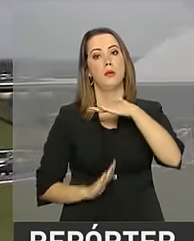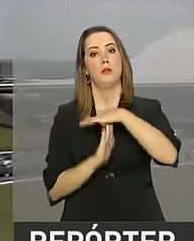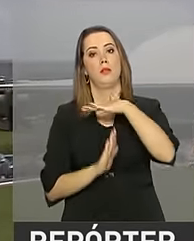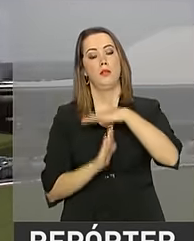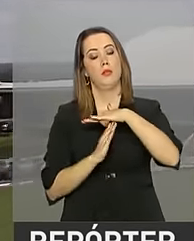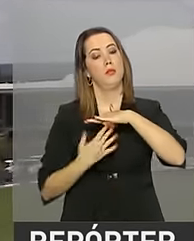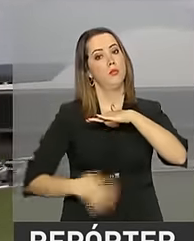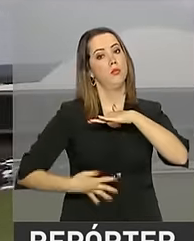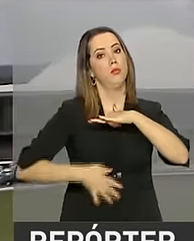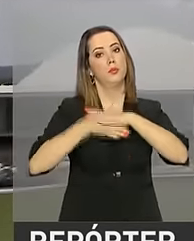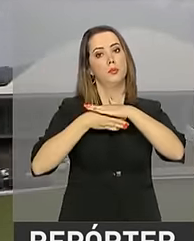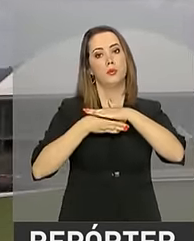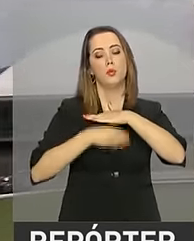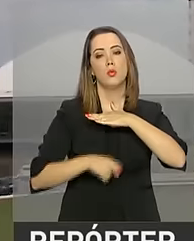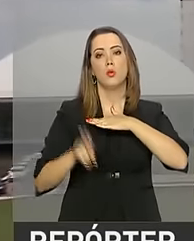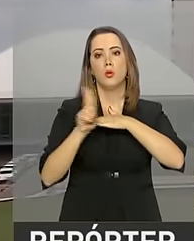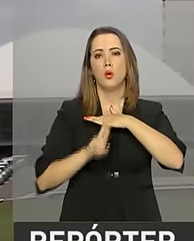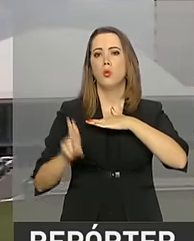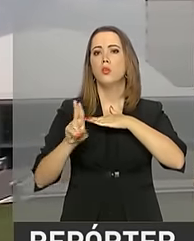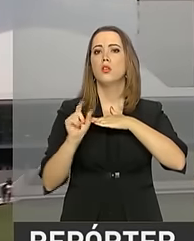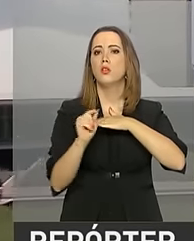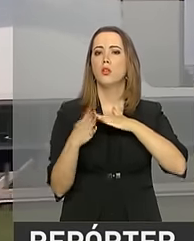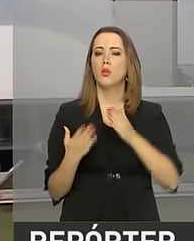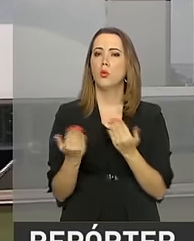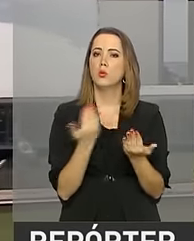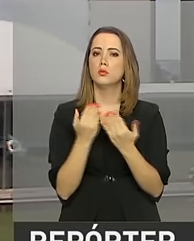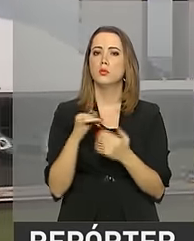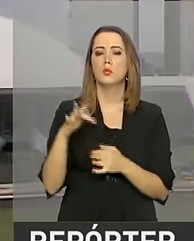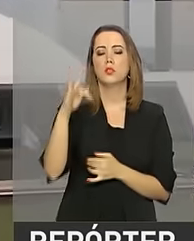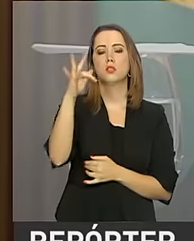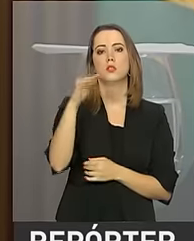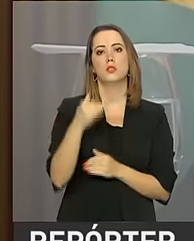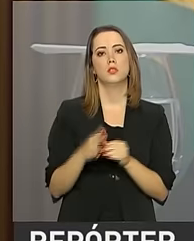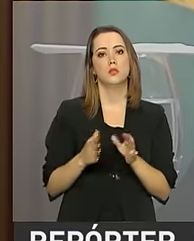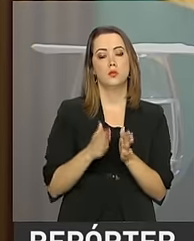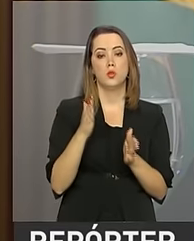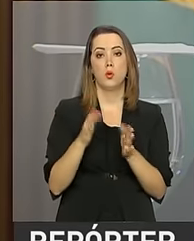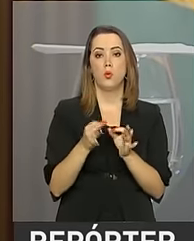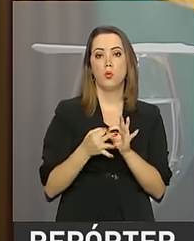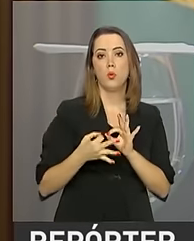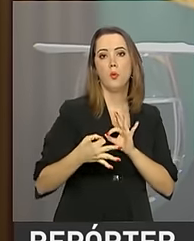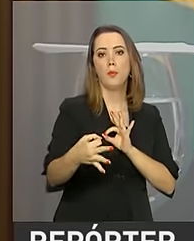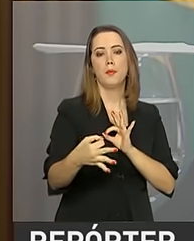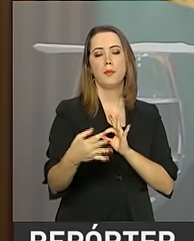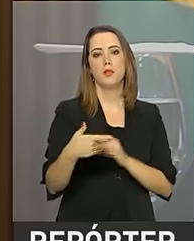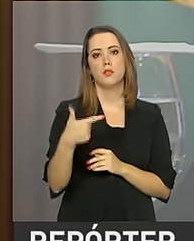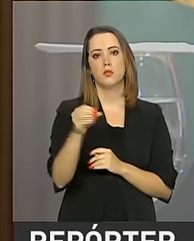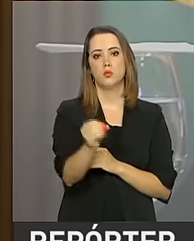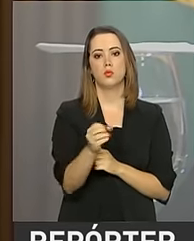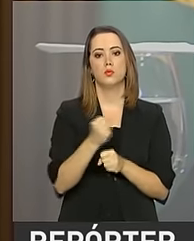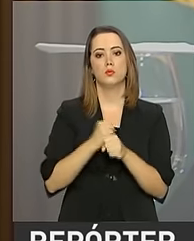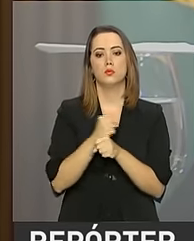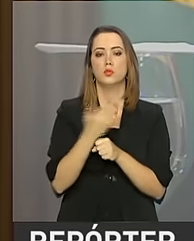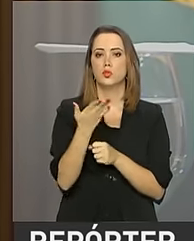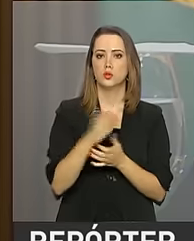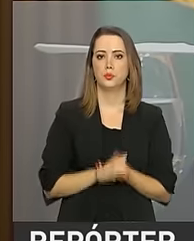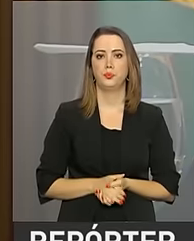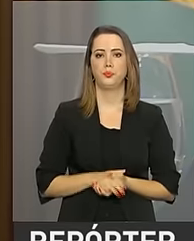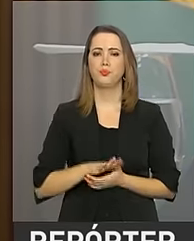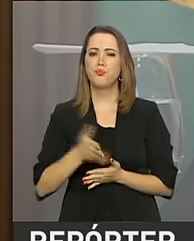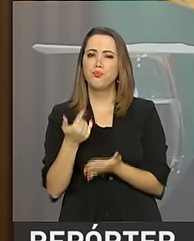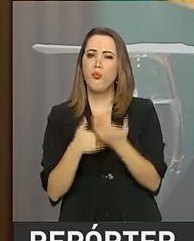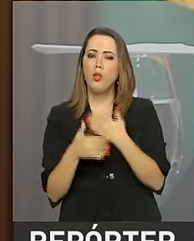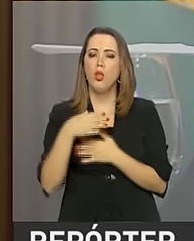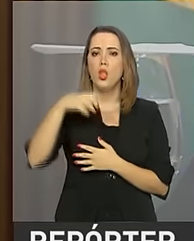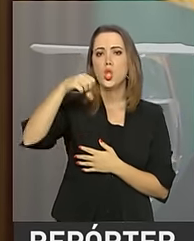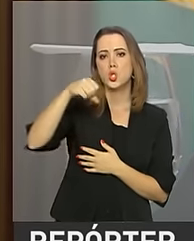aumento dos gastos da União ao índice da inflação nos próximos 20 anos. De 97 a 2015,